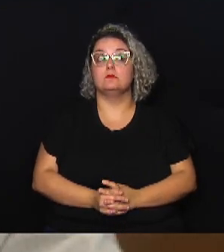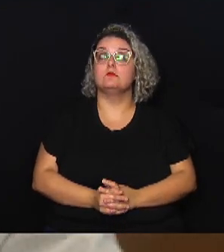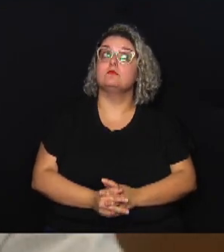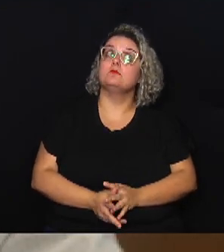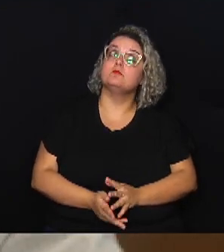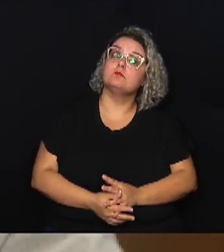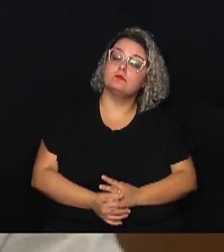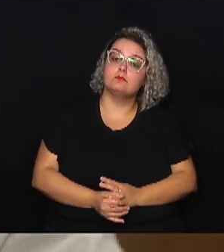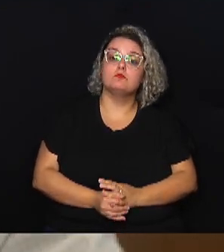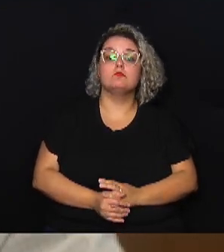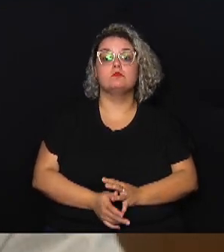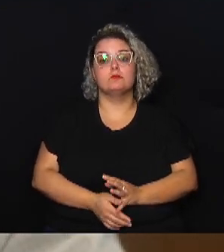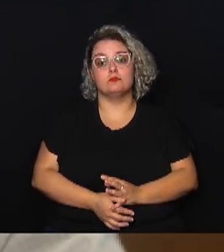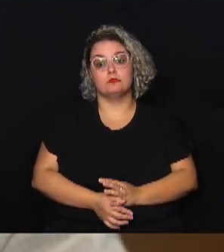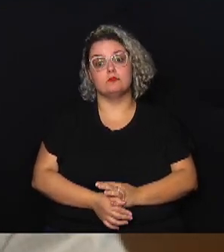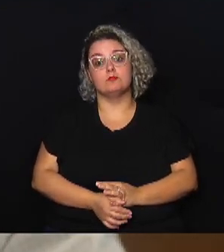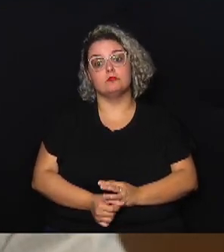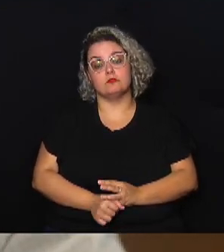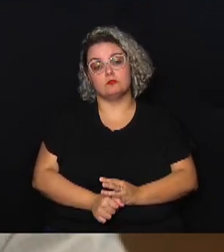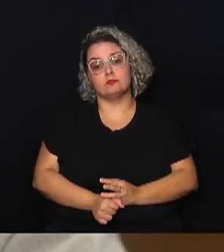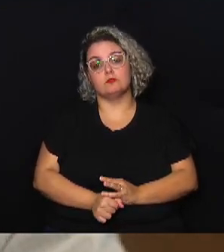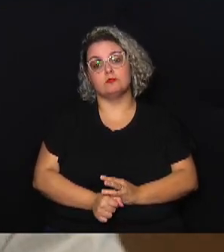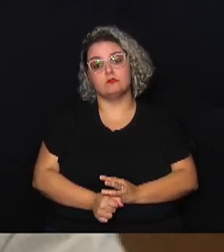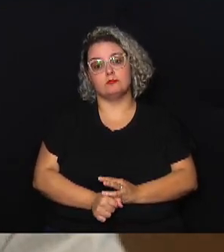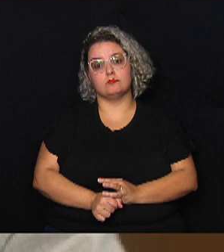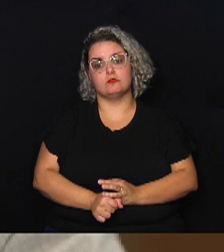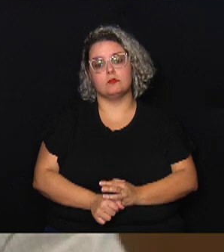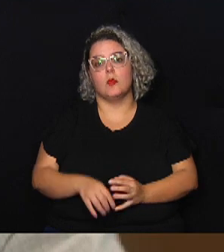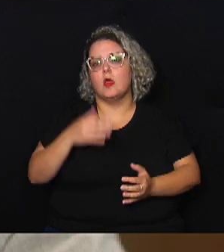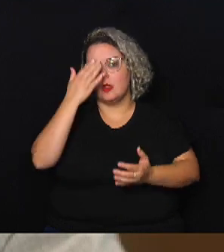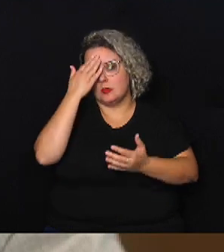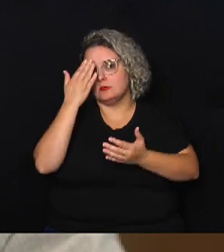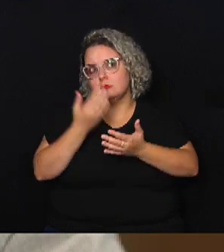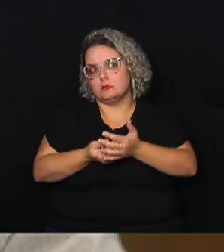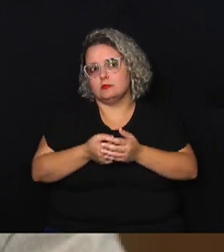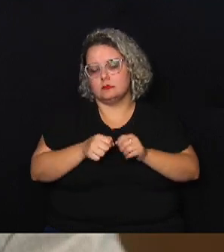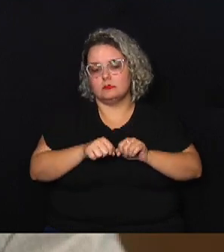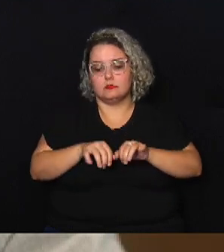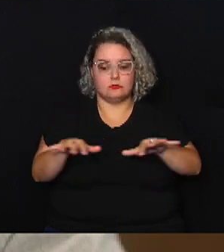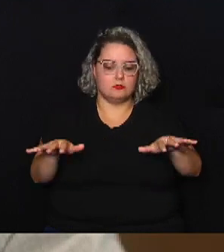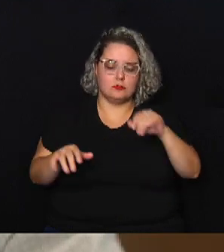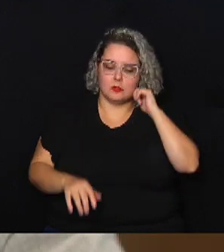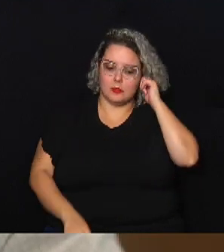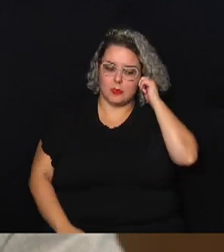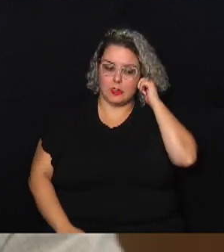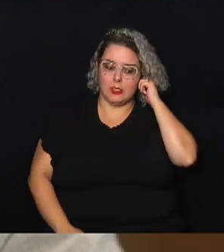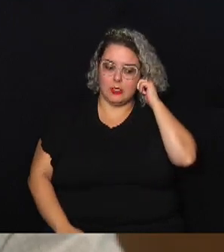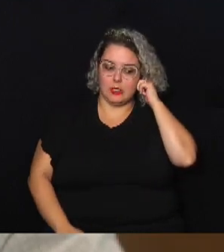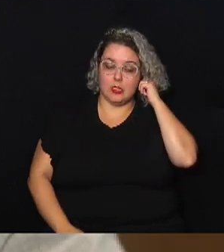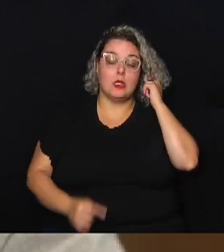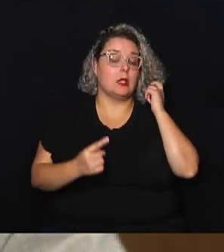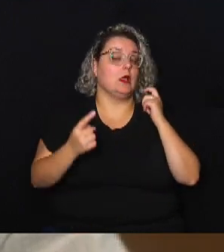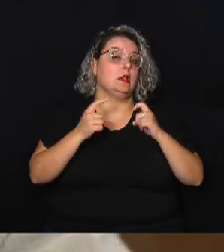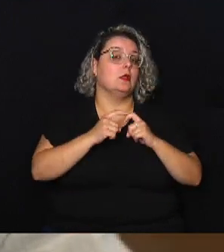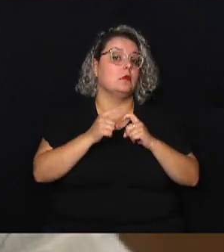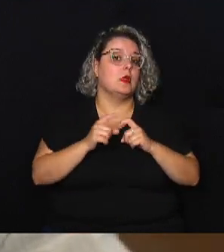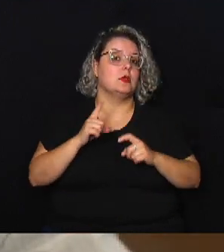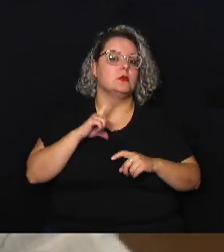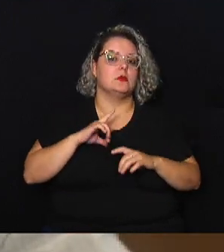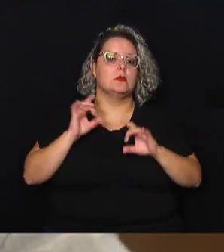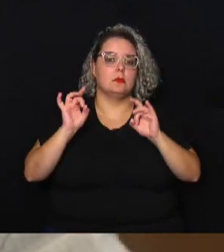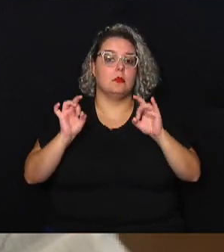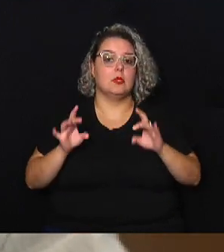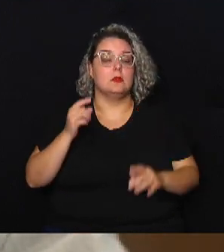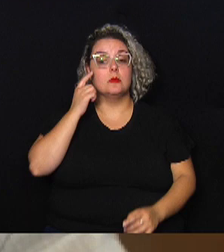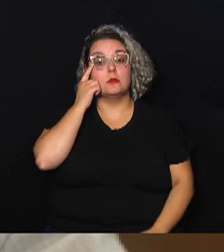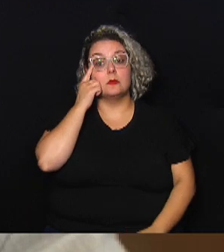Eu acredito que tenha nichos, né? Cada médico tem um nicho mais específico.